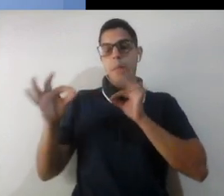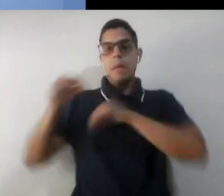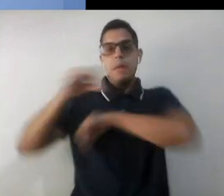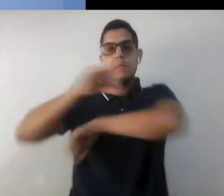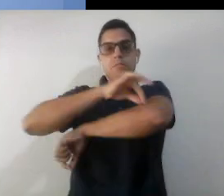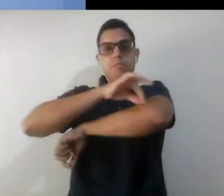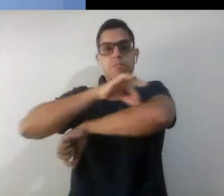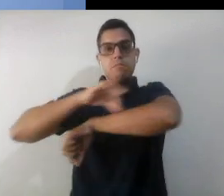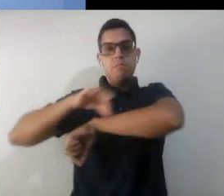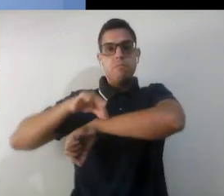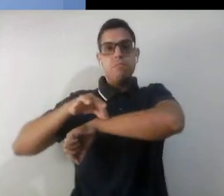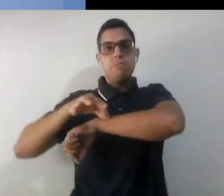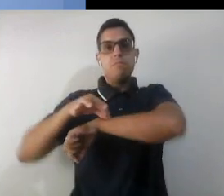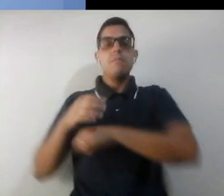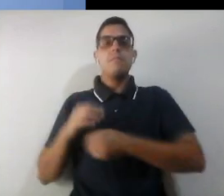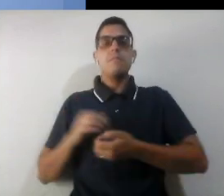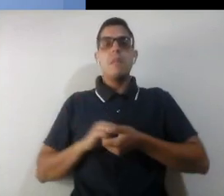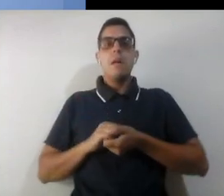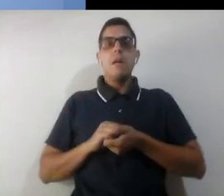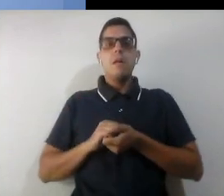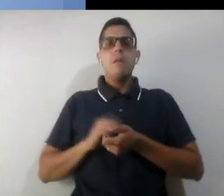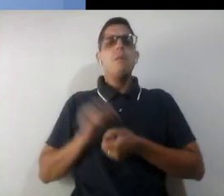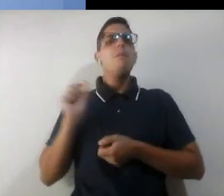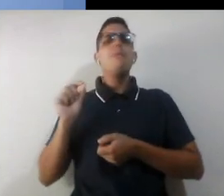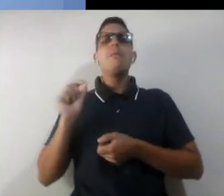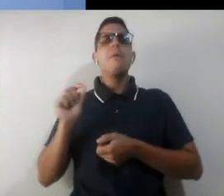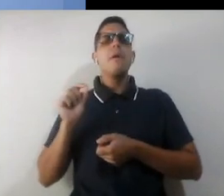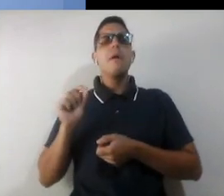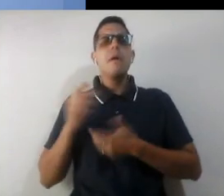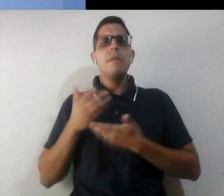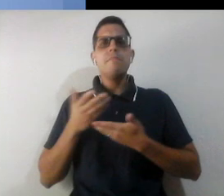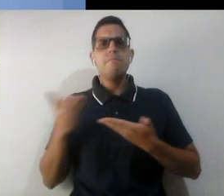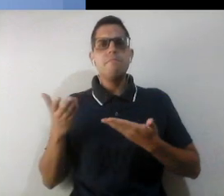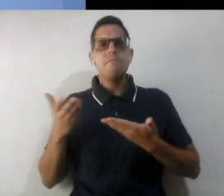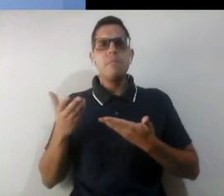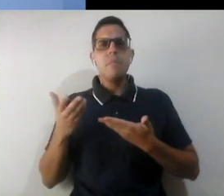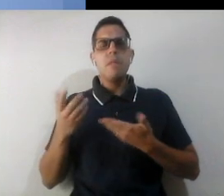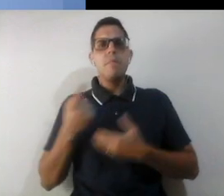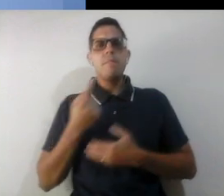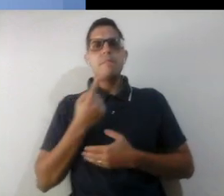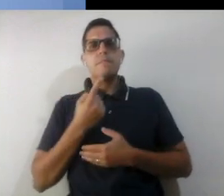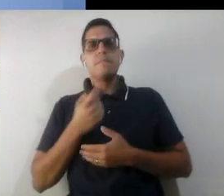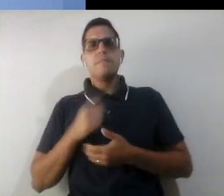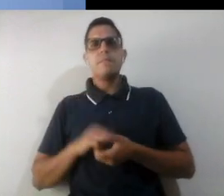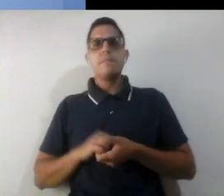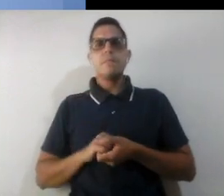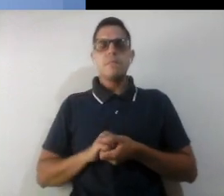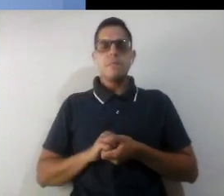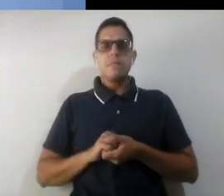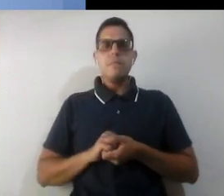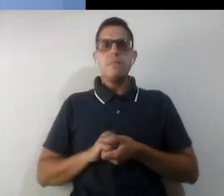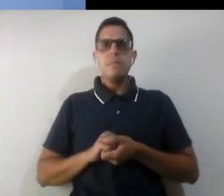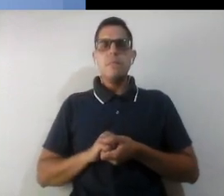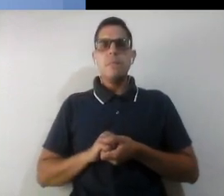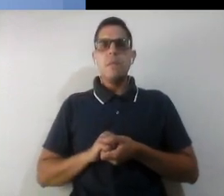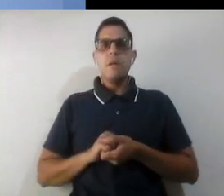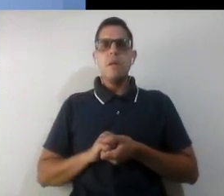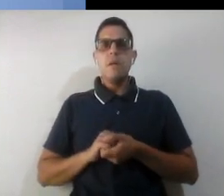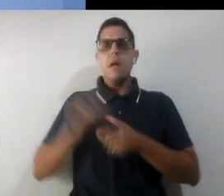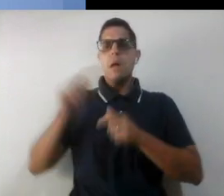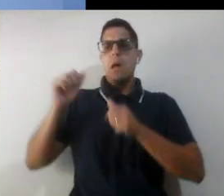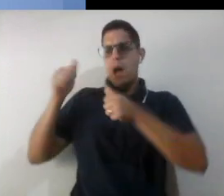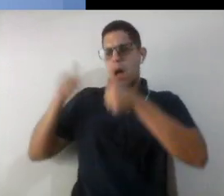O que é medição direta? É um procedimento experimental para avaliar quantitativamente uma